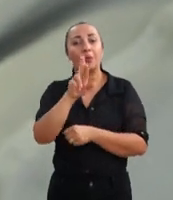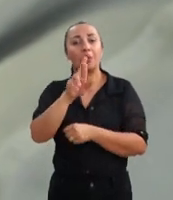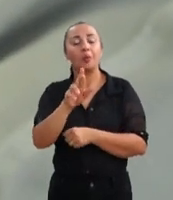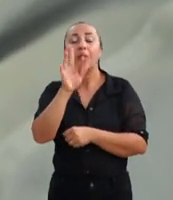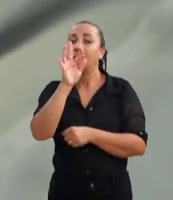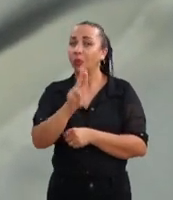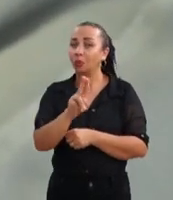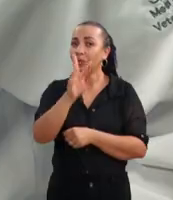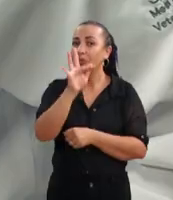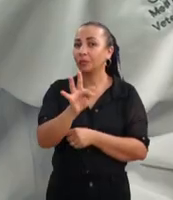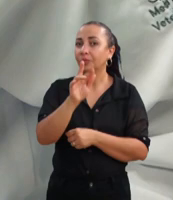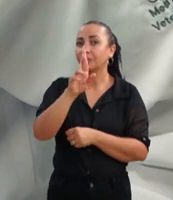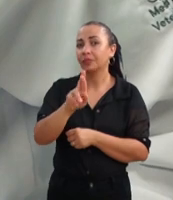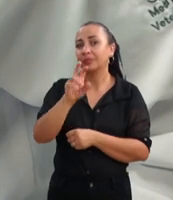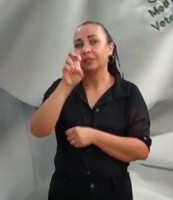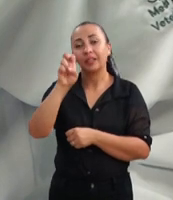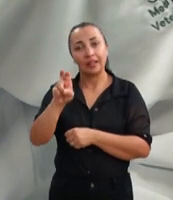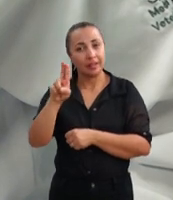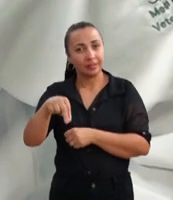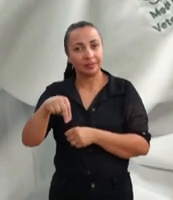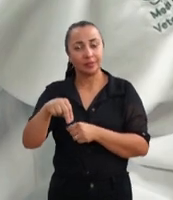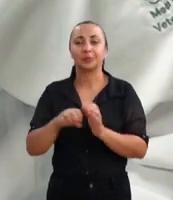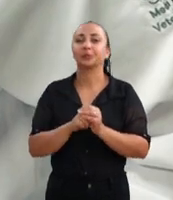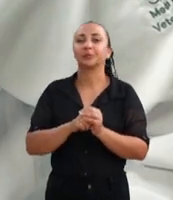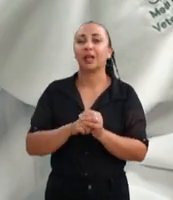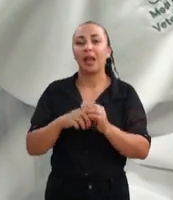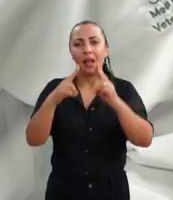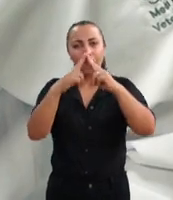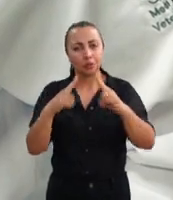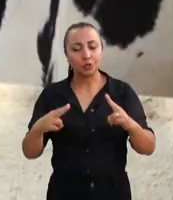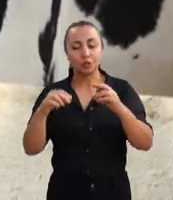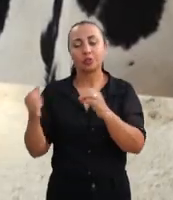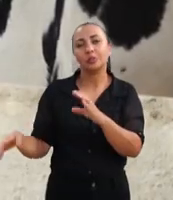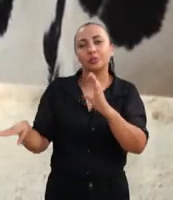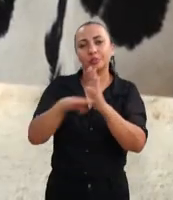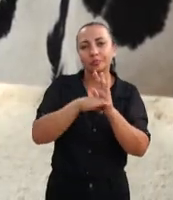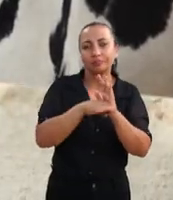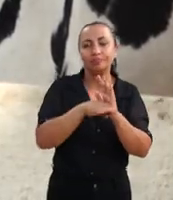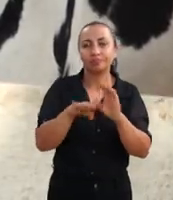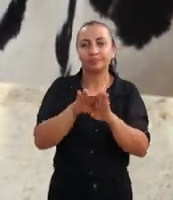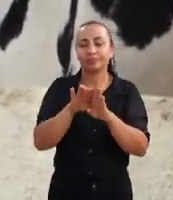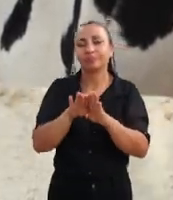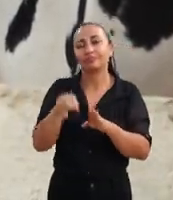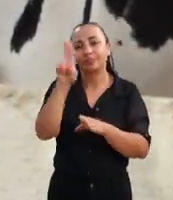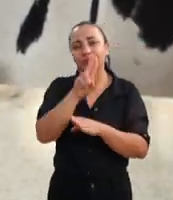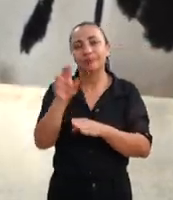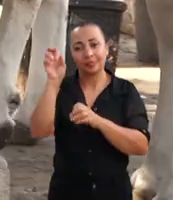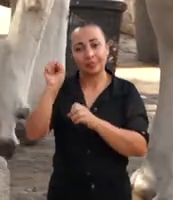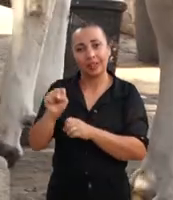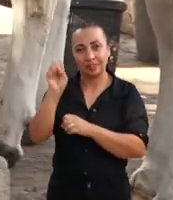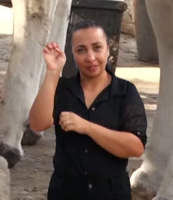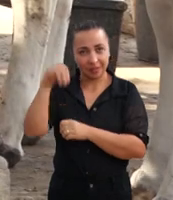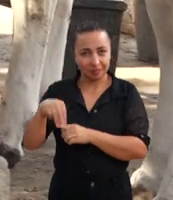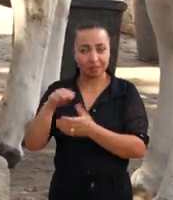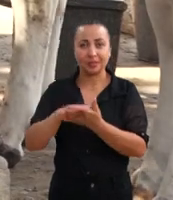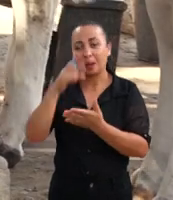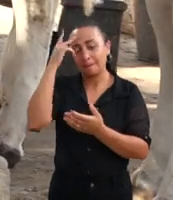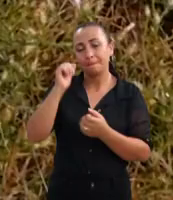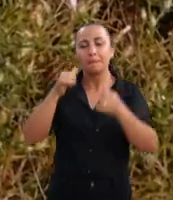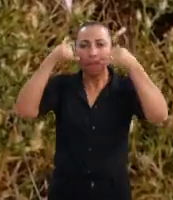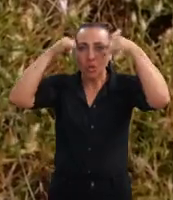Norte a UFRN E chegou a Universidade Federal Rural do semiárido para ser experimentado em animais a princípio